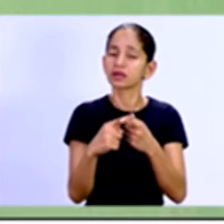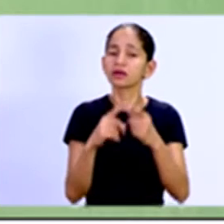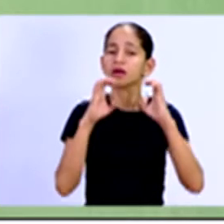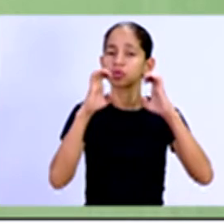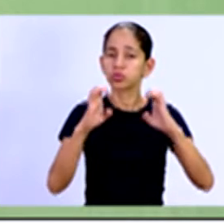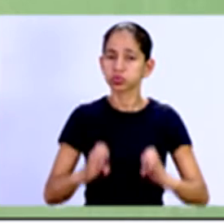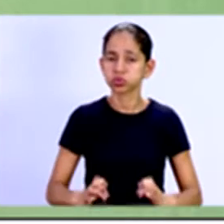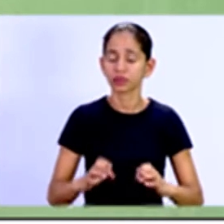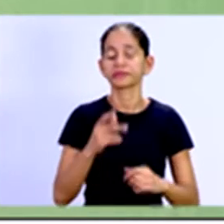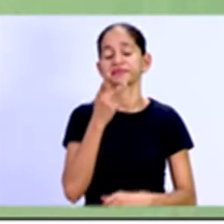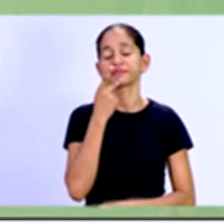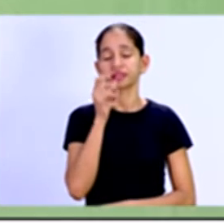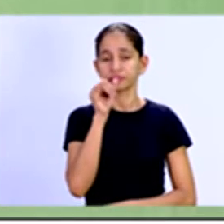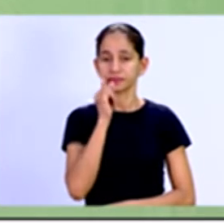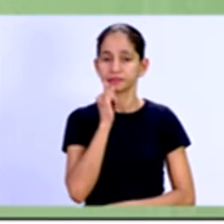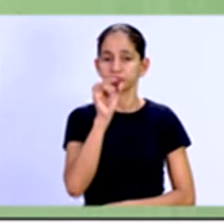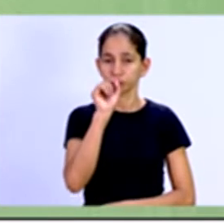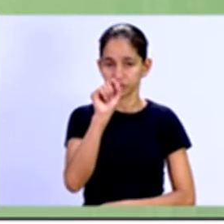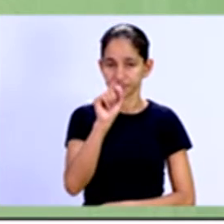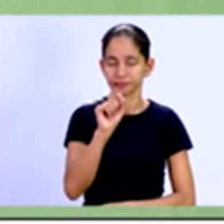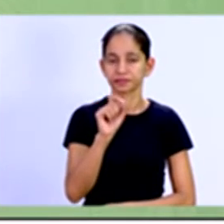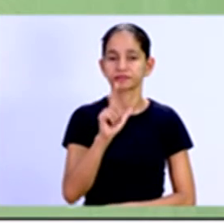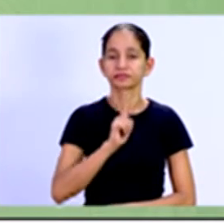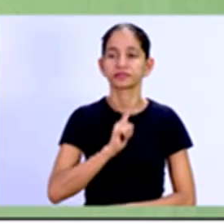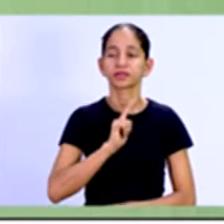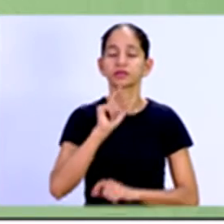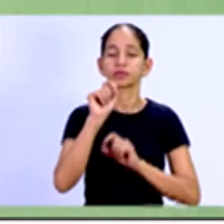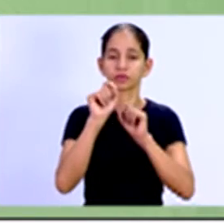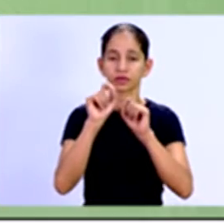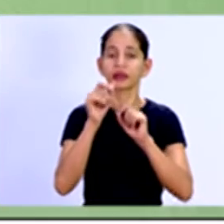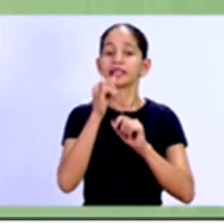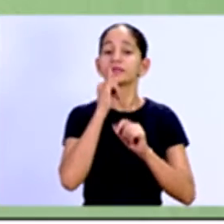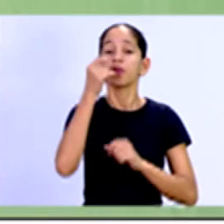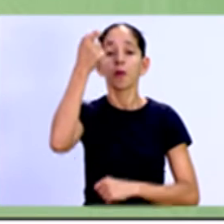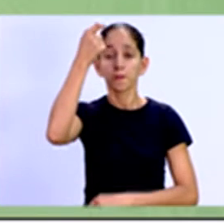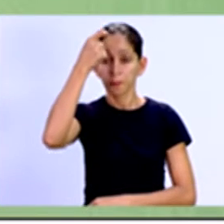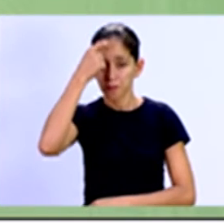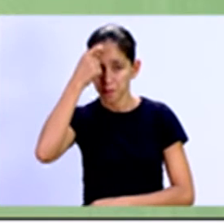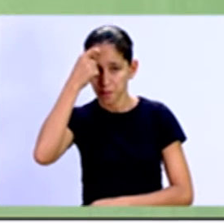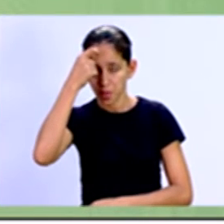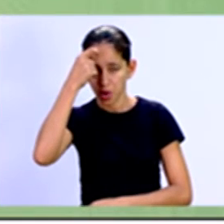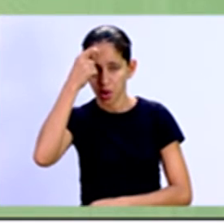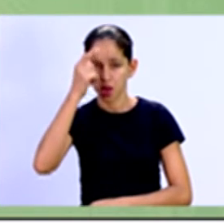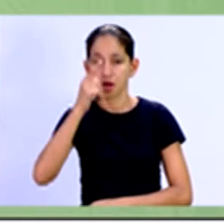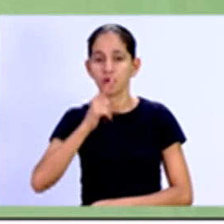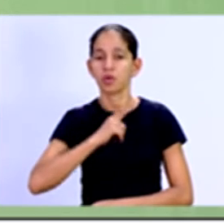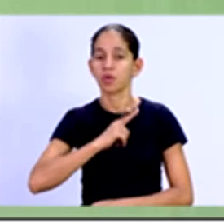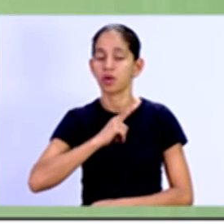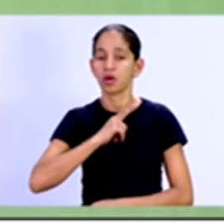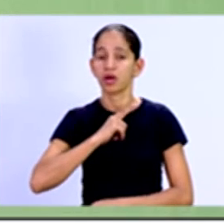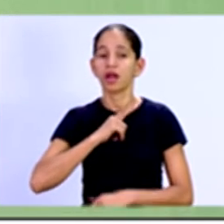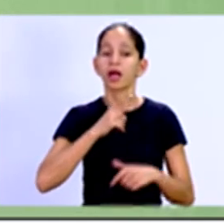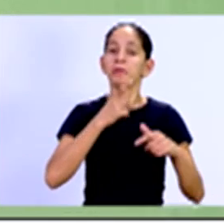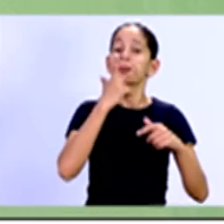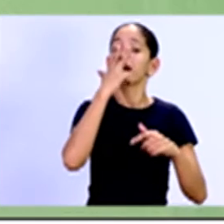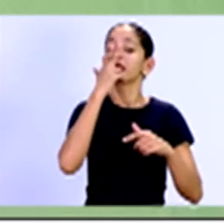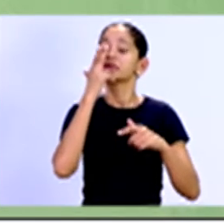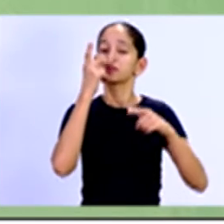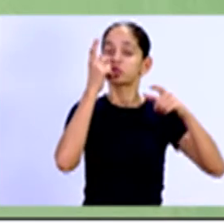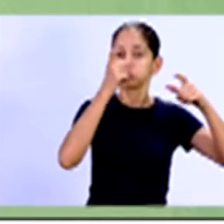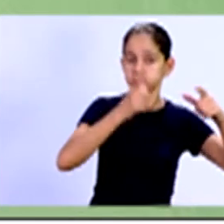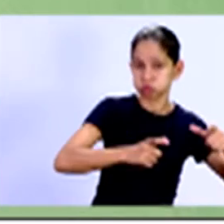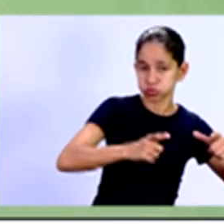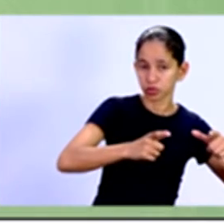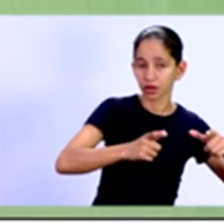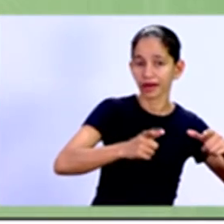porque nós falamos que a moral, ela é local e é